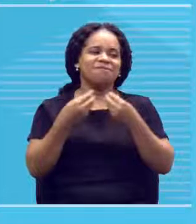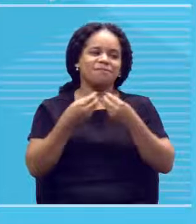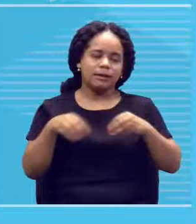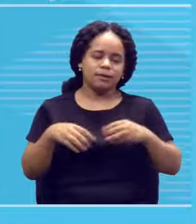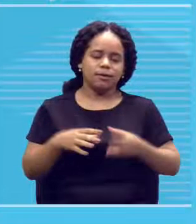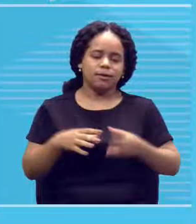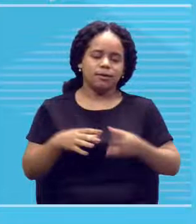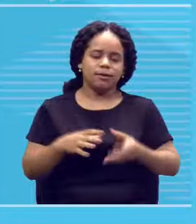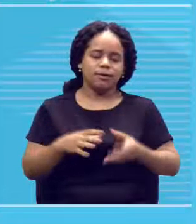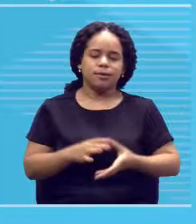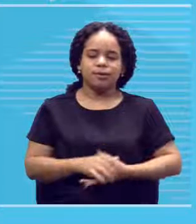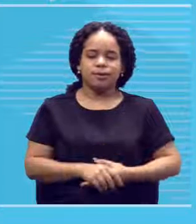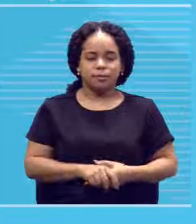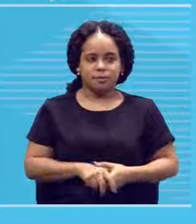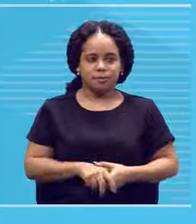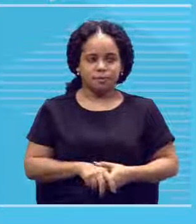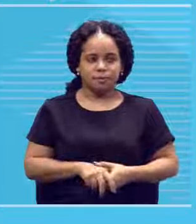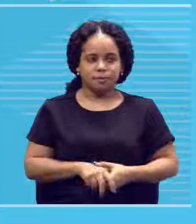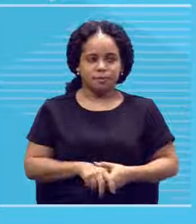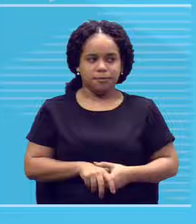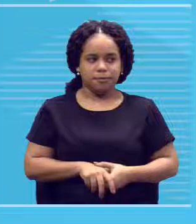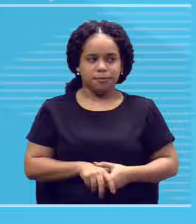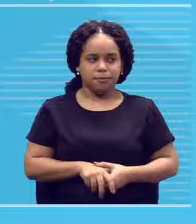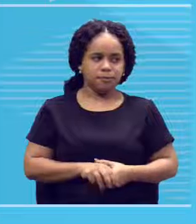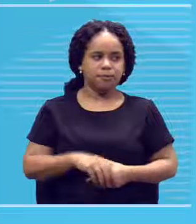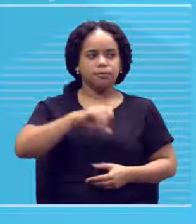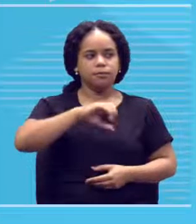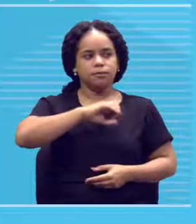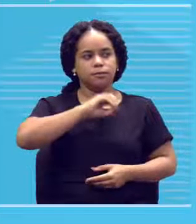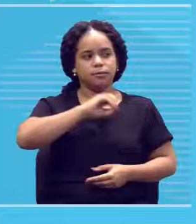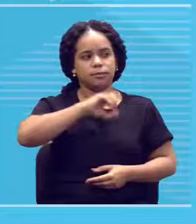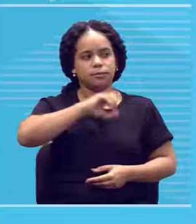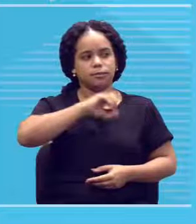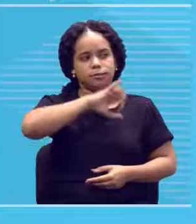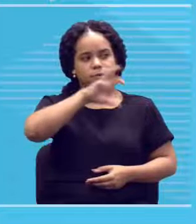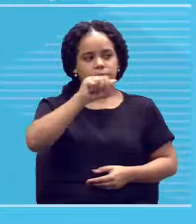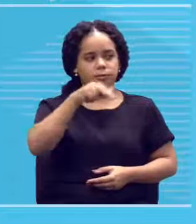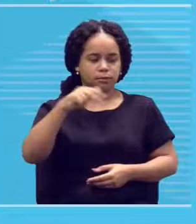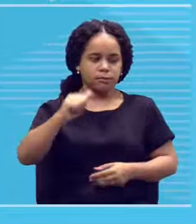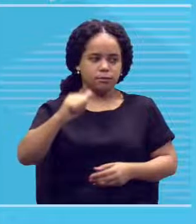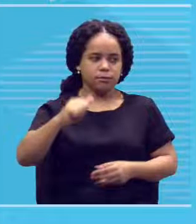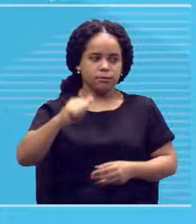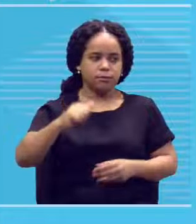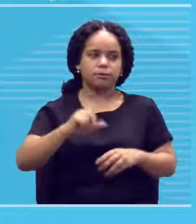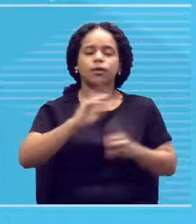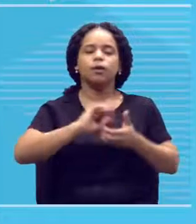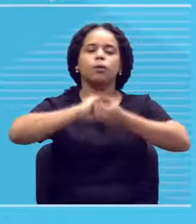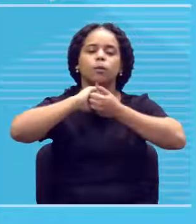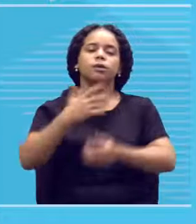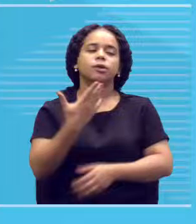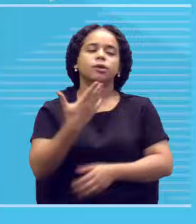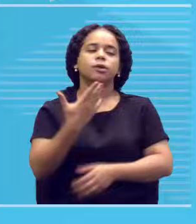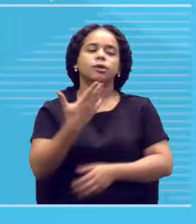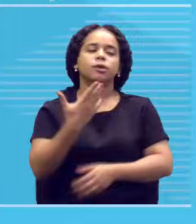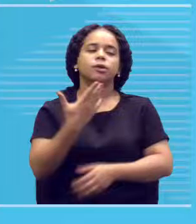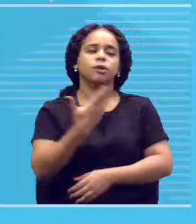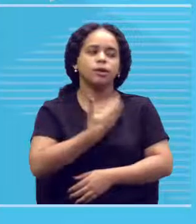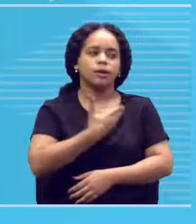Oi Eita Professor tá linda hein Joana não cumprimentou as colegas